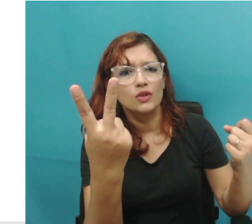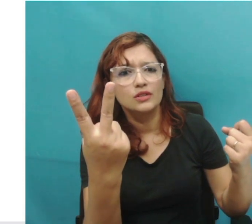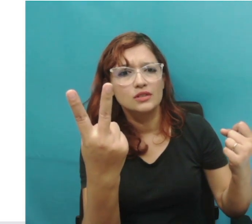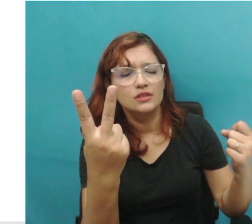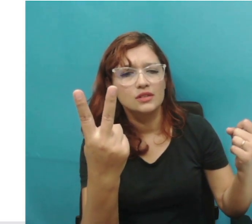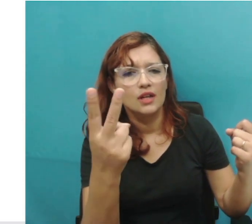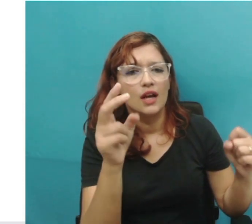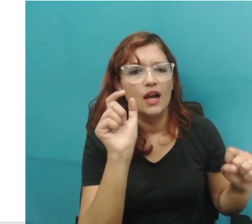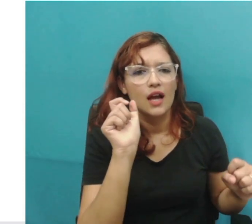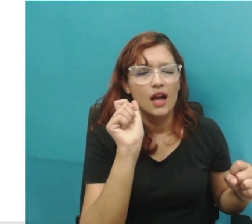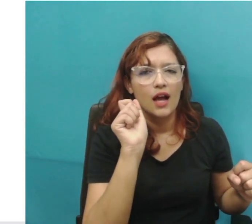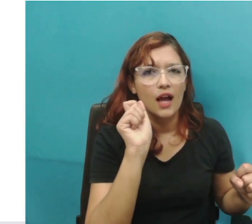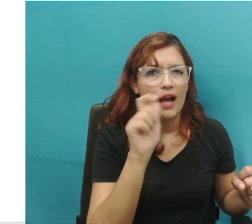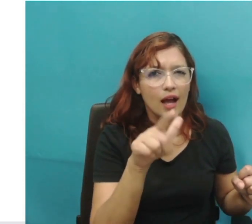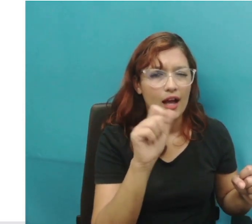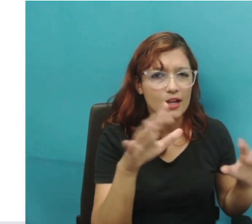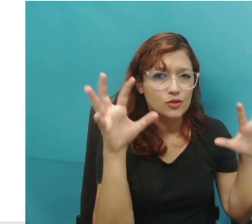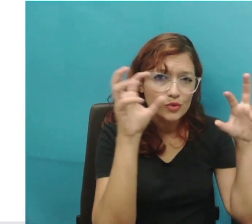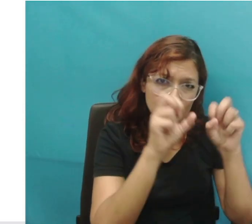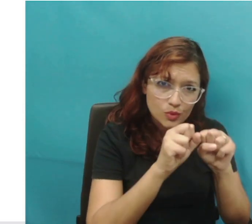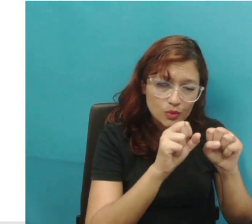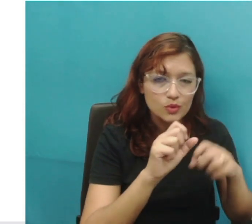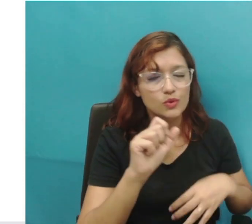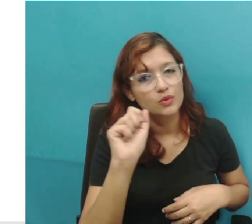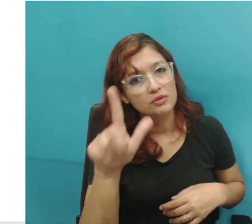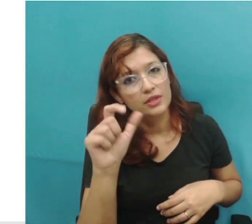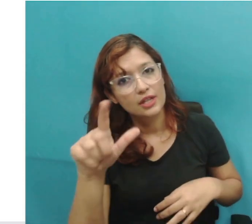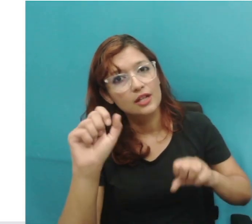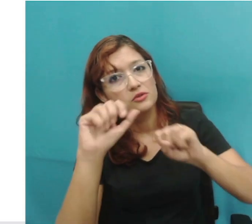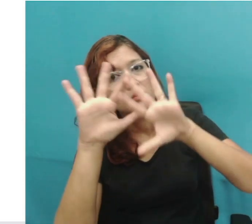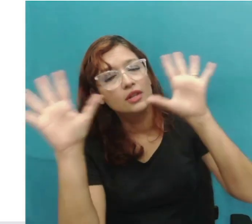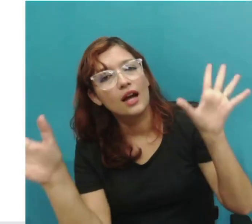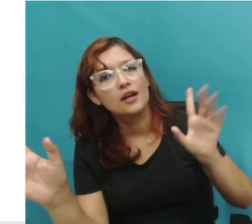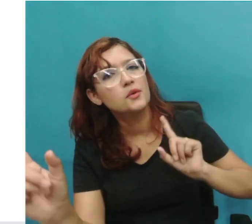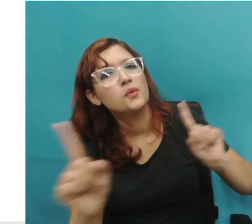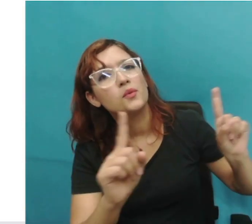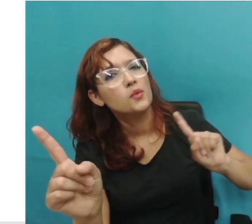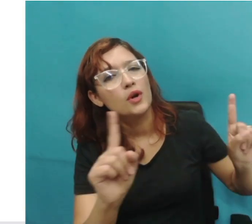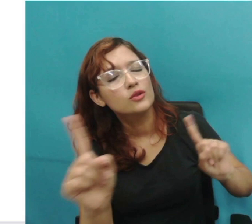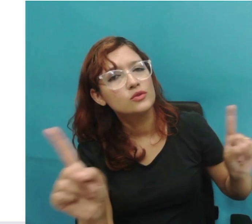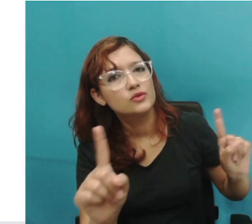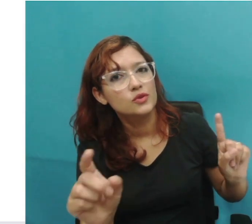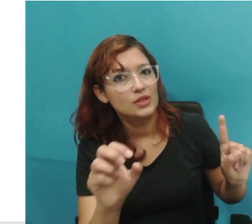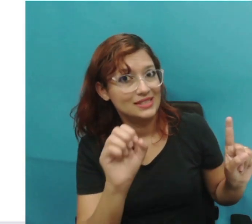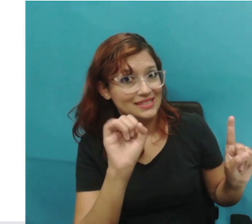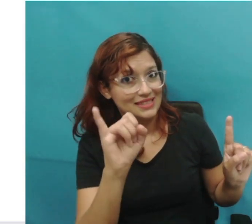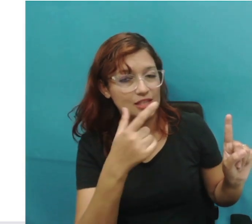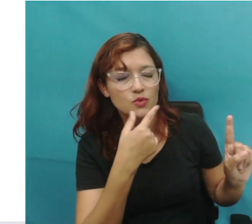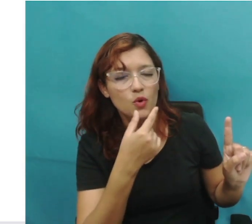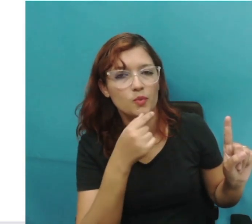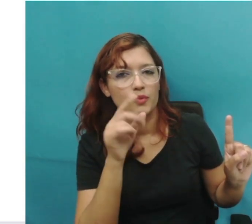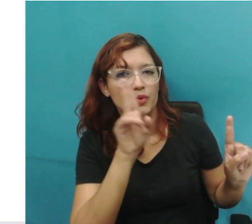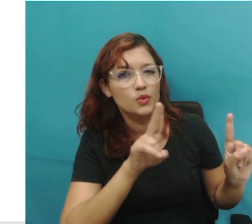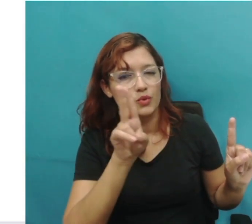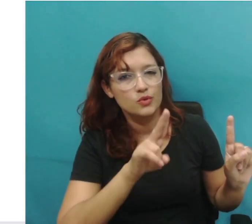Esse tem 2 carros azuis. Um azul claro e um azul